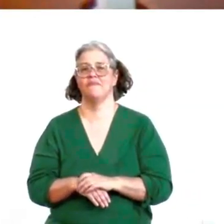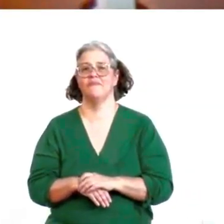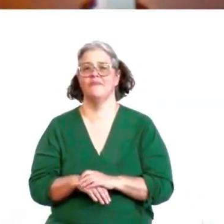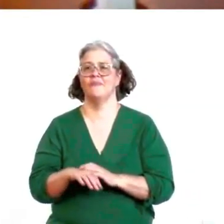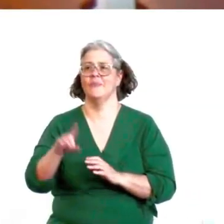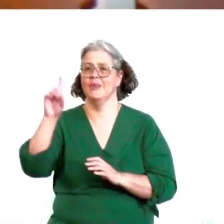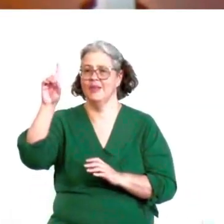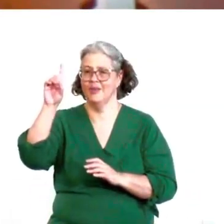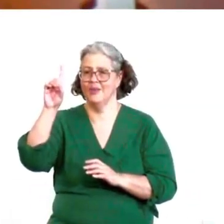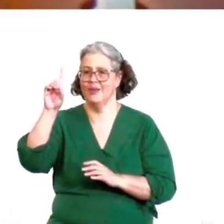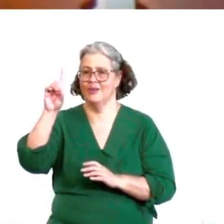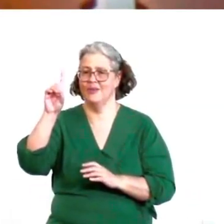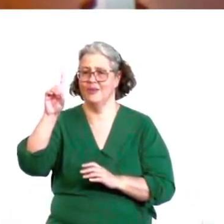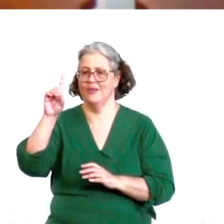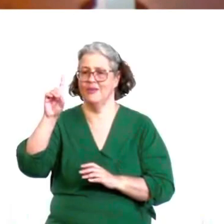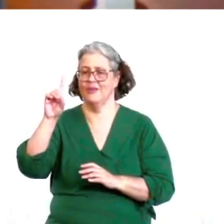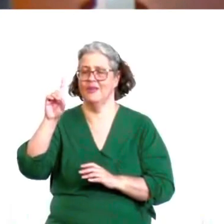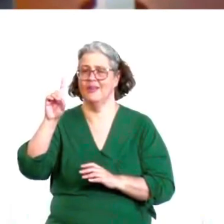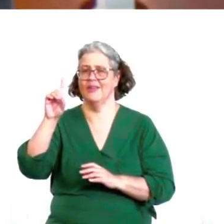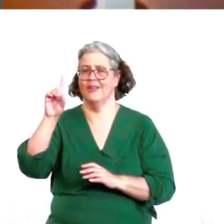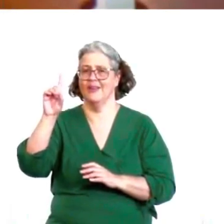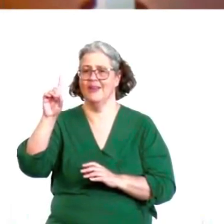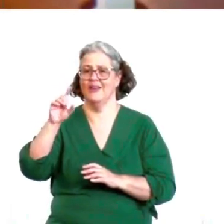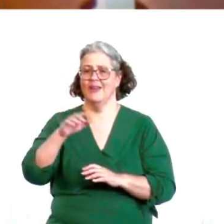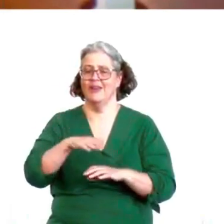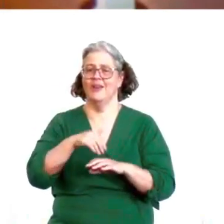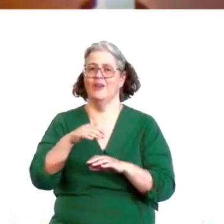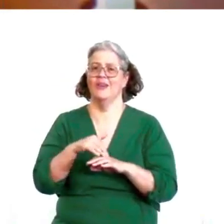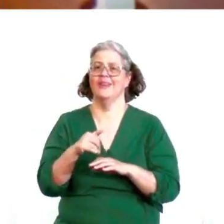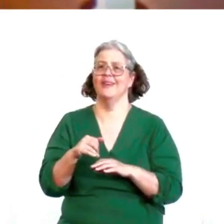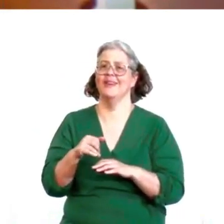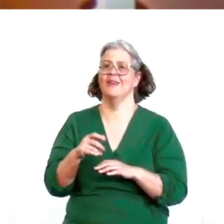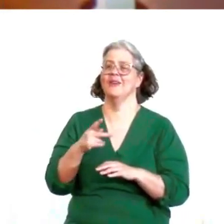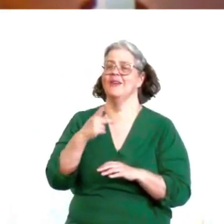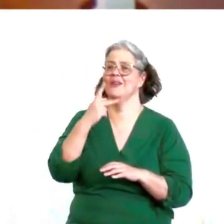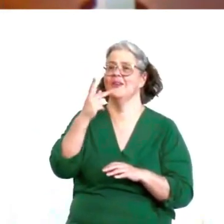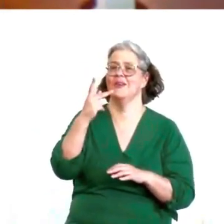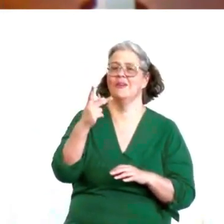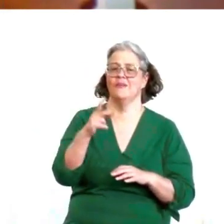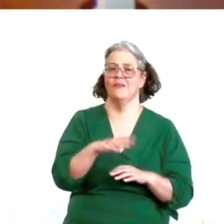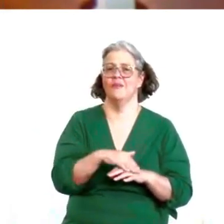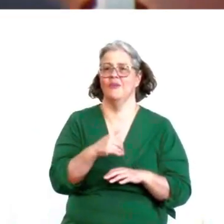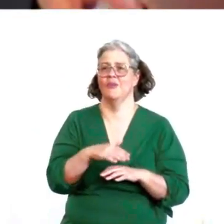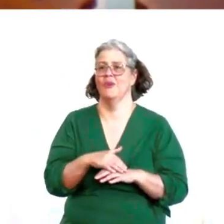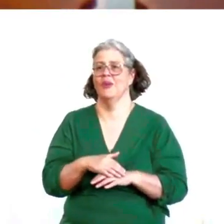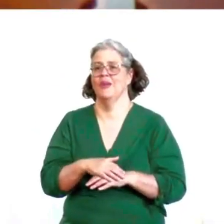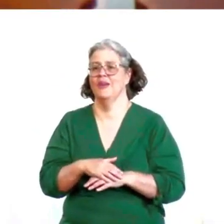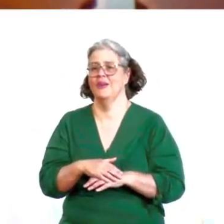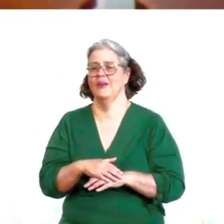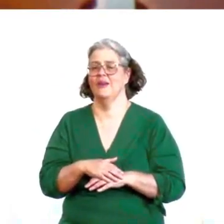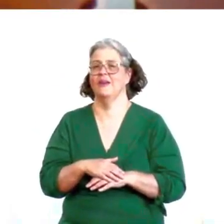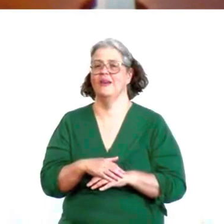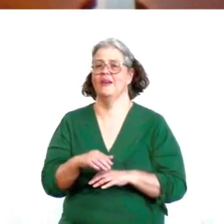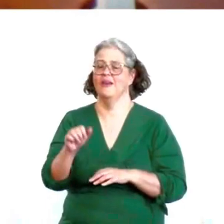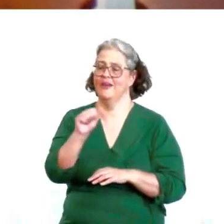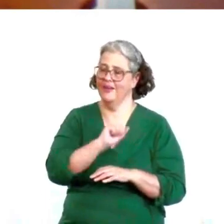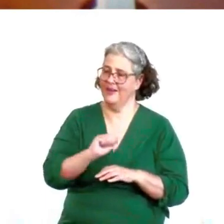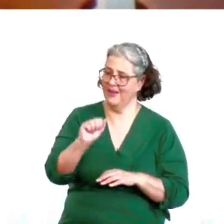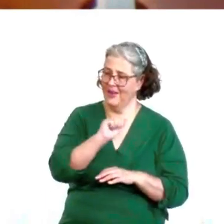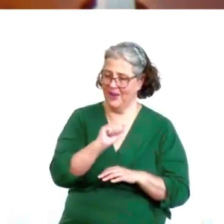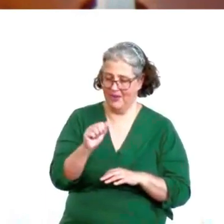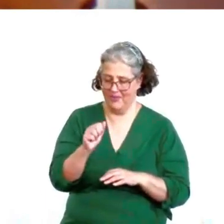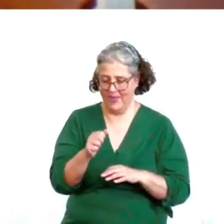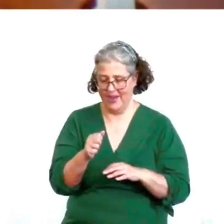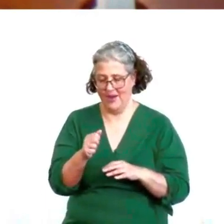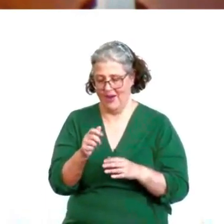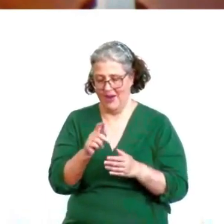Deus nos chamou das trevas para a luz, para viver para Cristo. Assim como Abraão, diz o texto, deixou tudo para